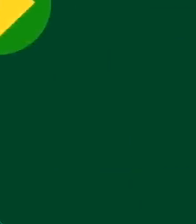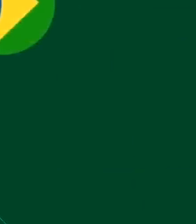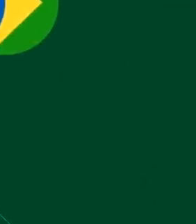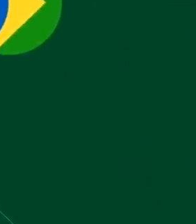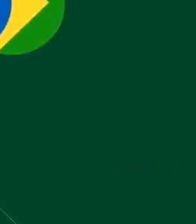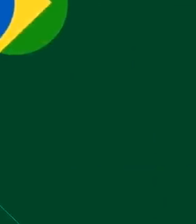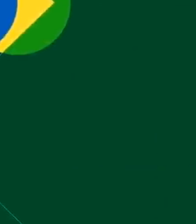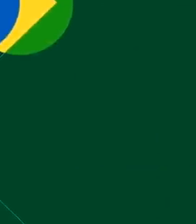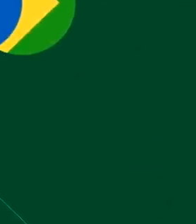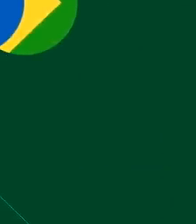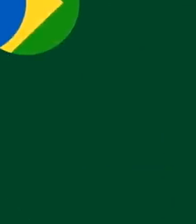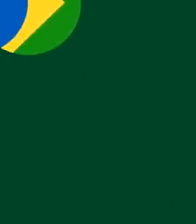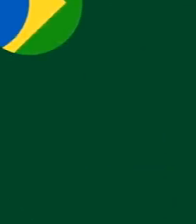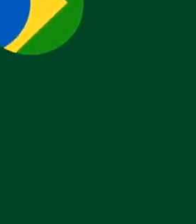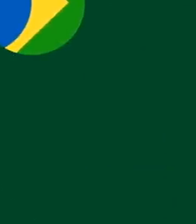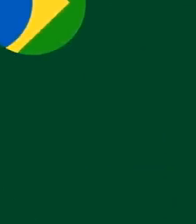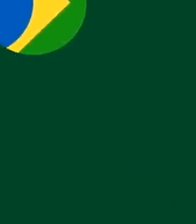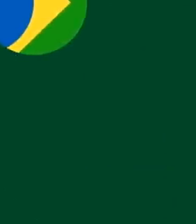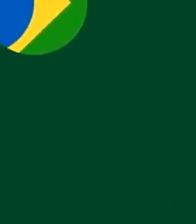Momento Saúde